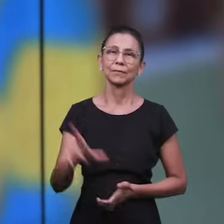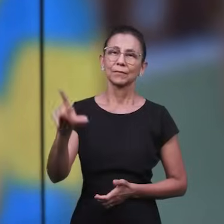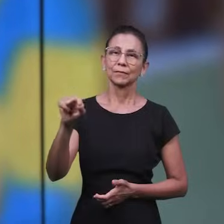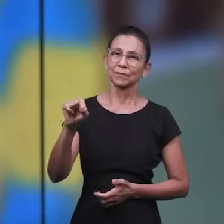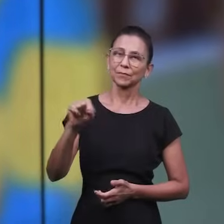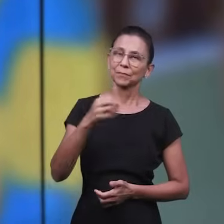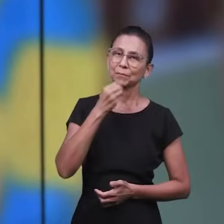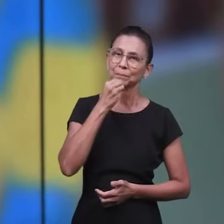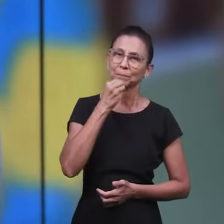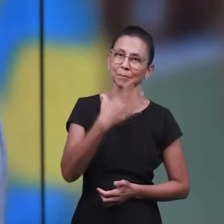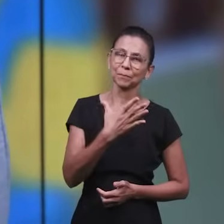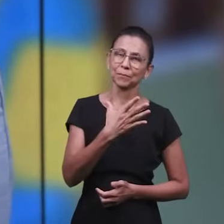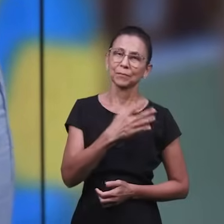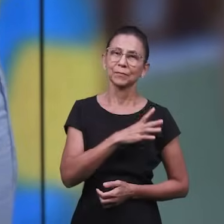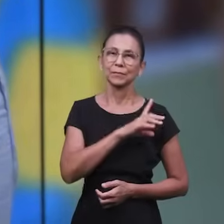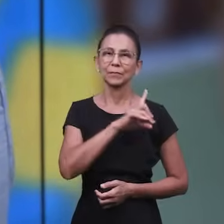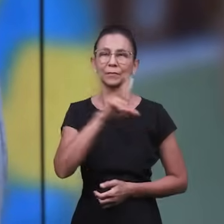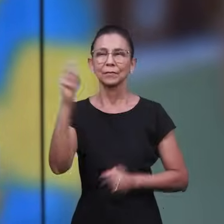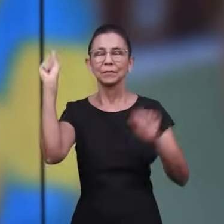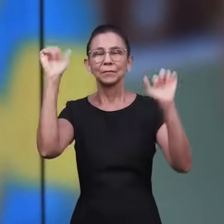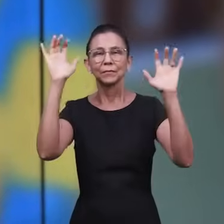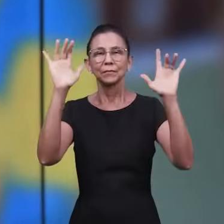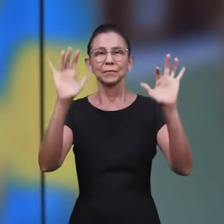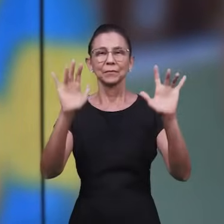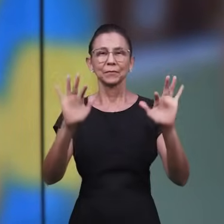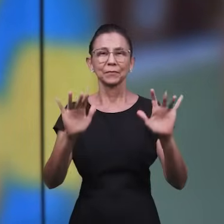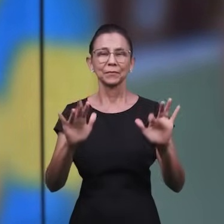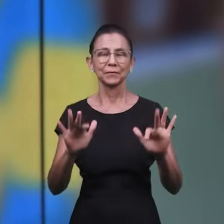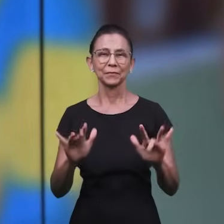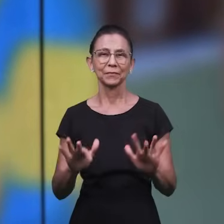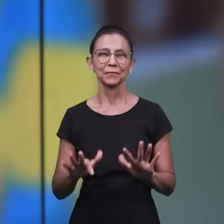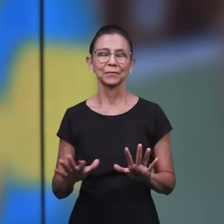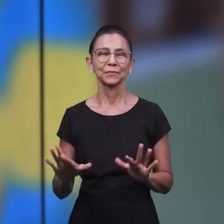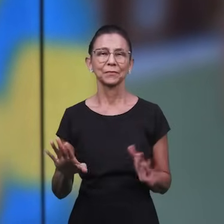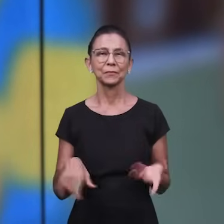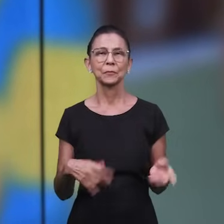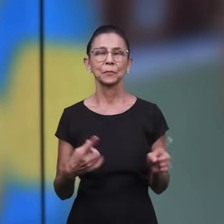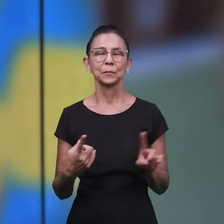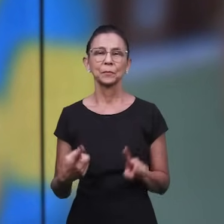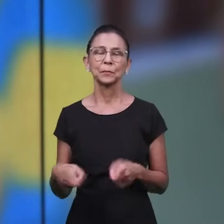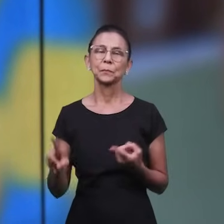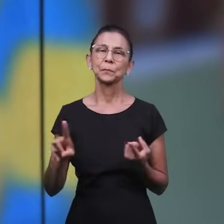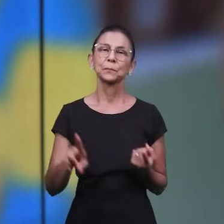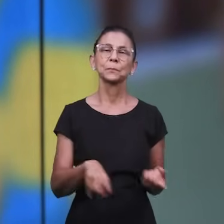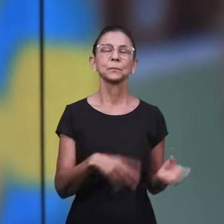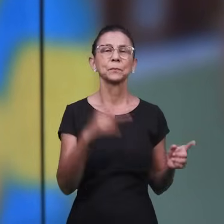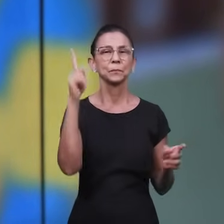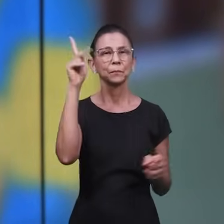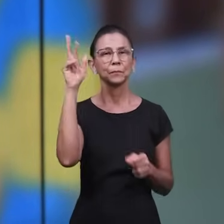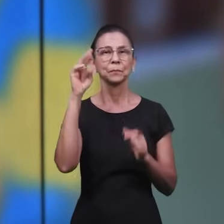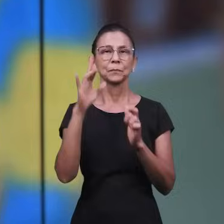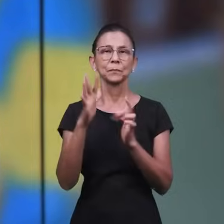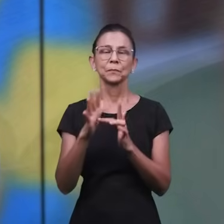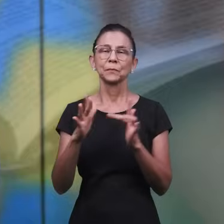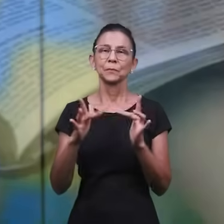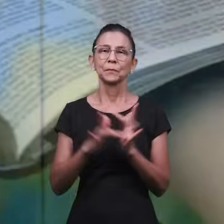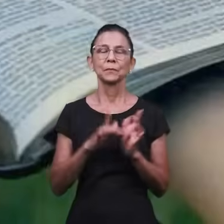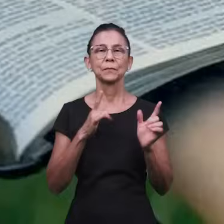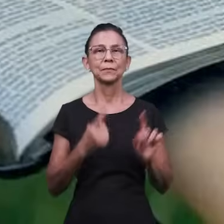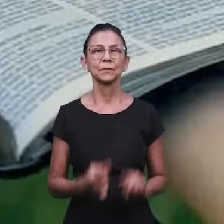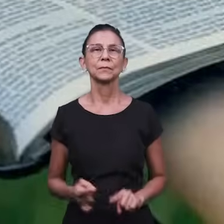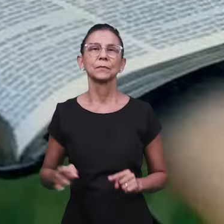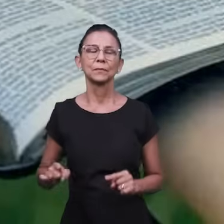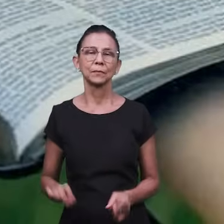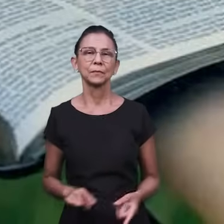Que o Senhor possa assim nos abençoar pela sua palavra. Nos despedimos de todos com a paz do Senhor Jesus.